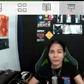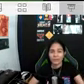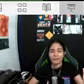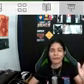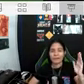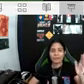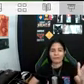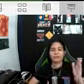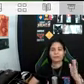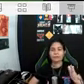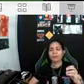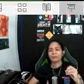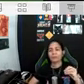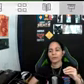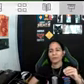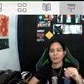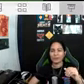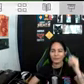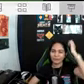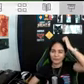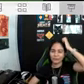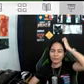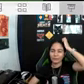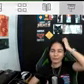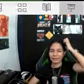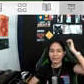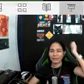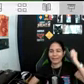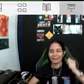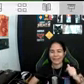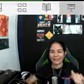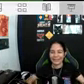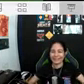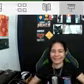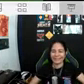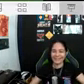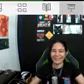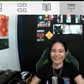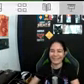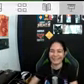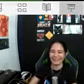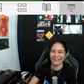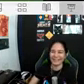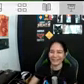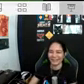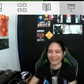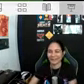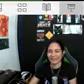quando vocês estiverem traçando a metodologia que vocês forem trabalhar. Obrigada, Jânio.